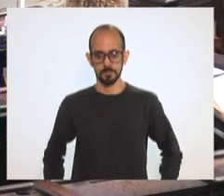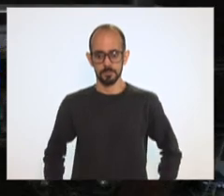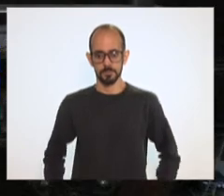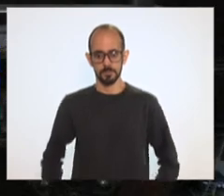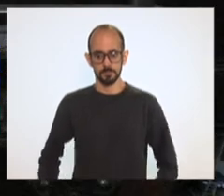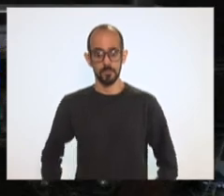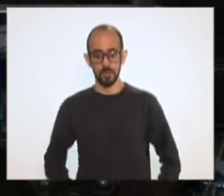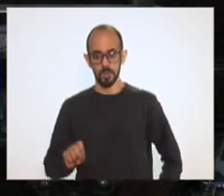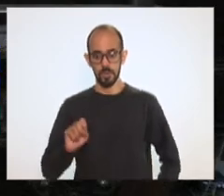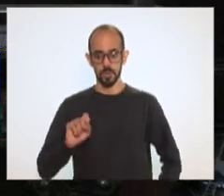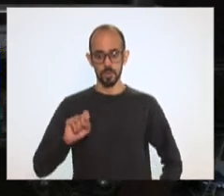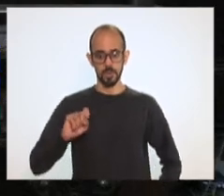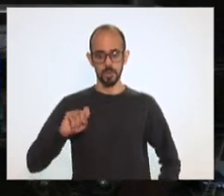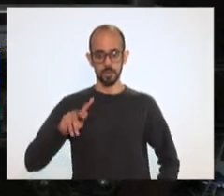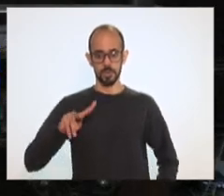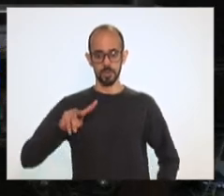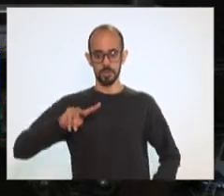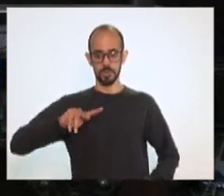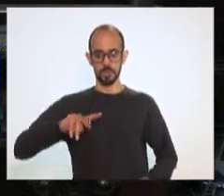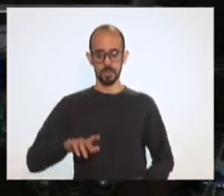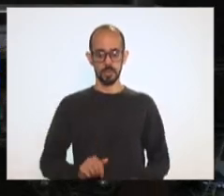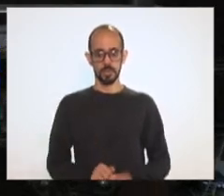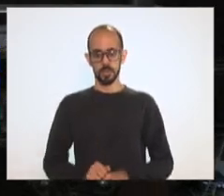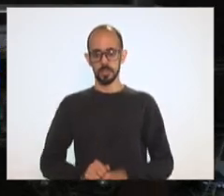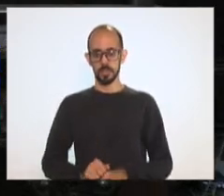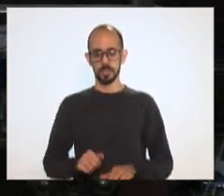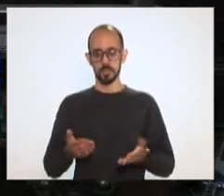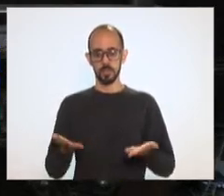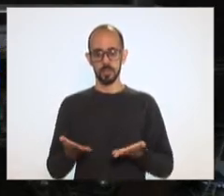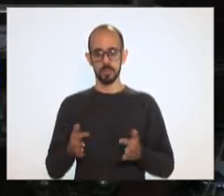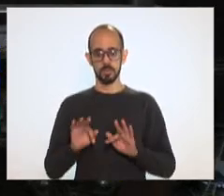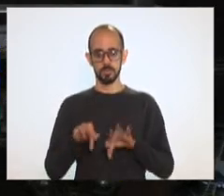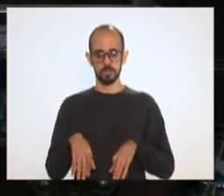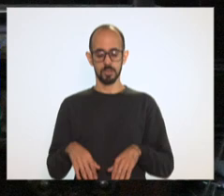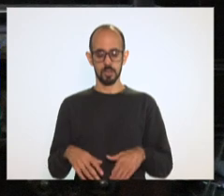ok nada mais a tratar na segunda sessão extraordinária mesmo está encerrado